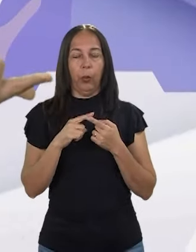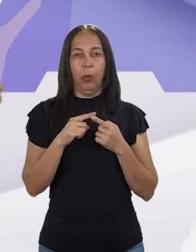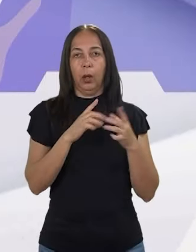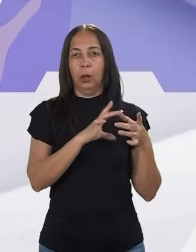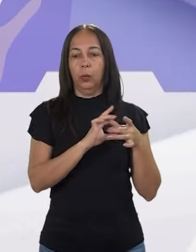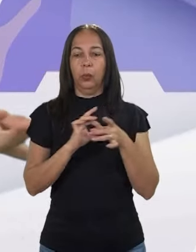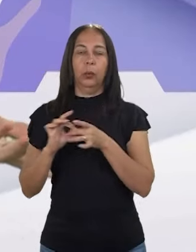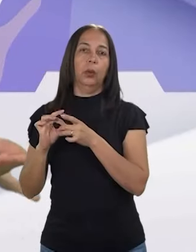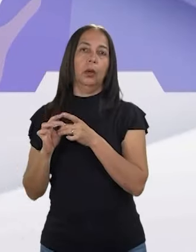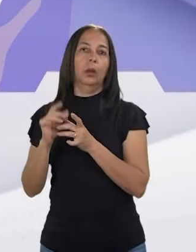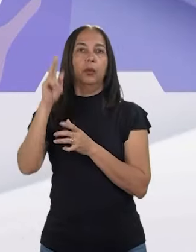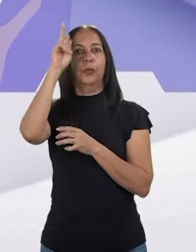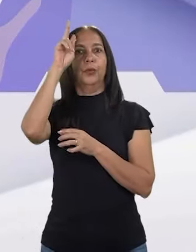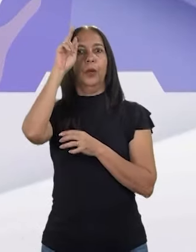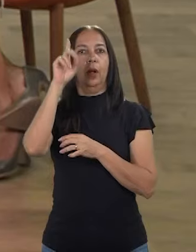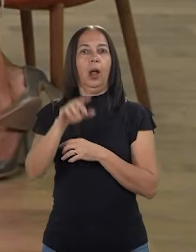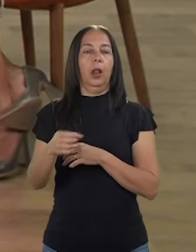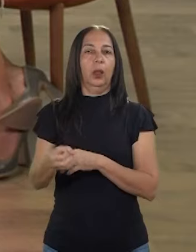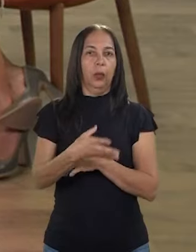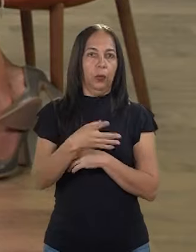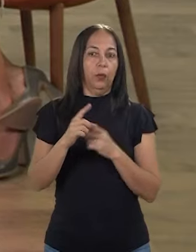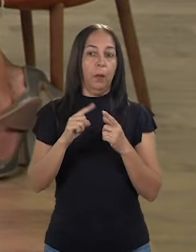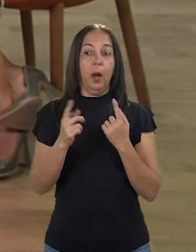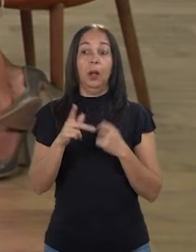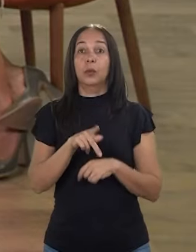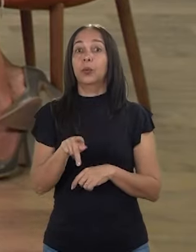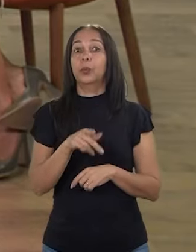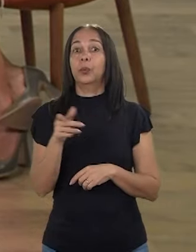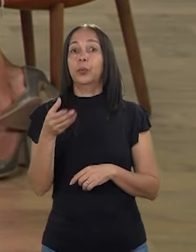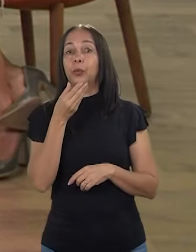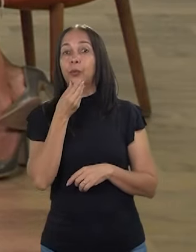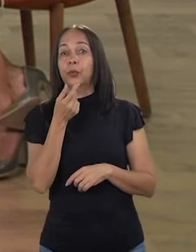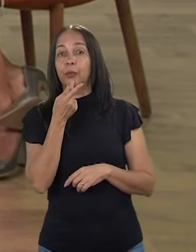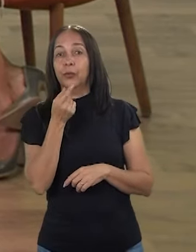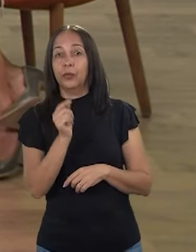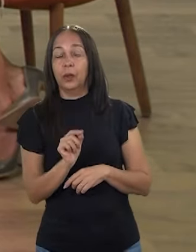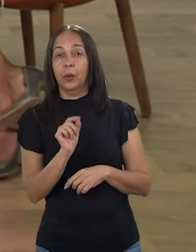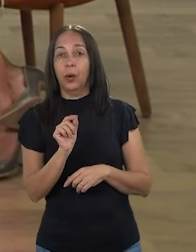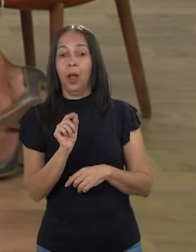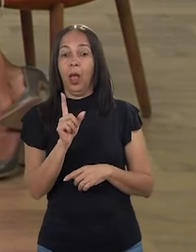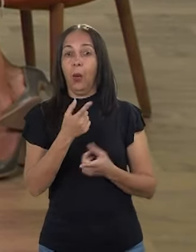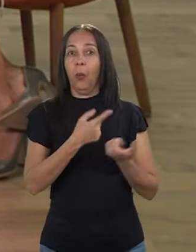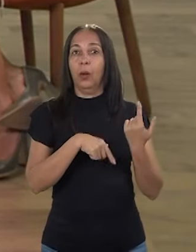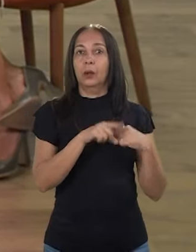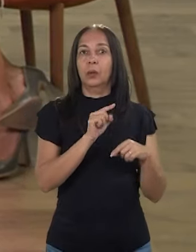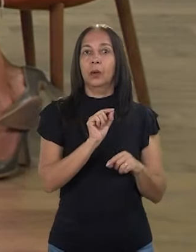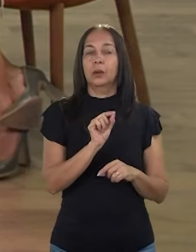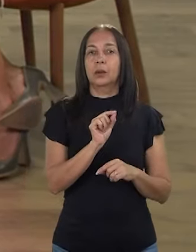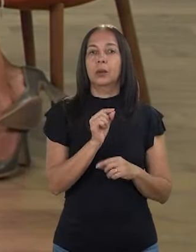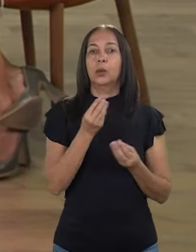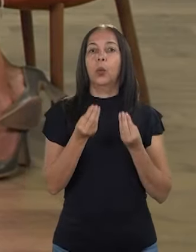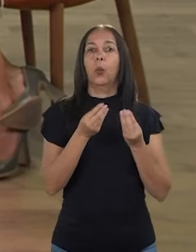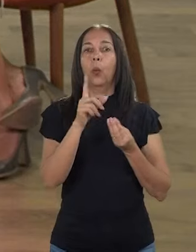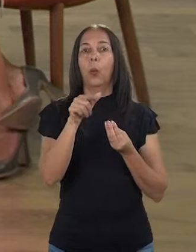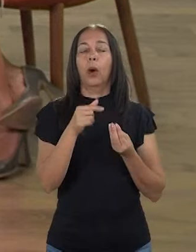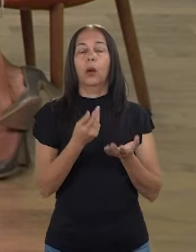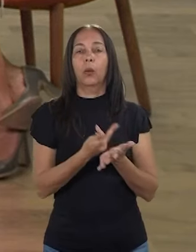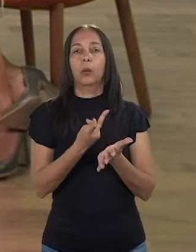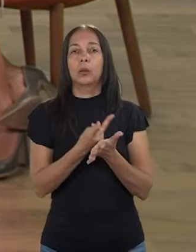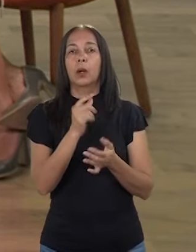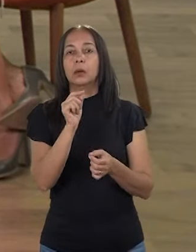de vista histórico é uma novidade né mas como o professor falou é uma digamos assim uma atualização né da reprodução das formas do